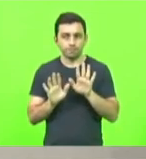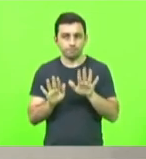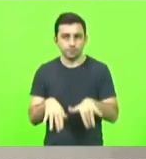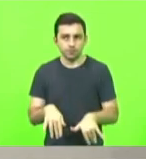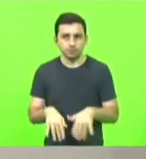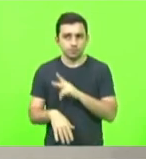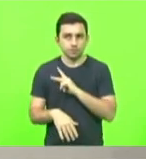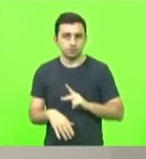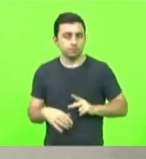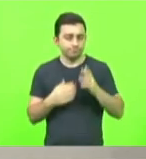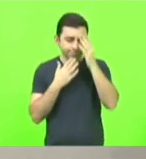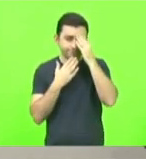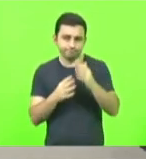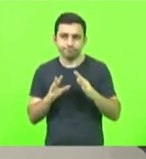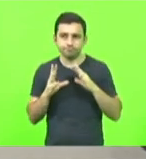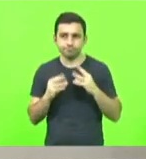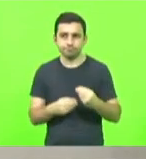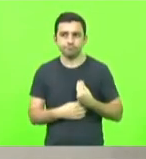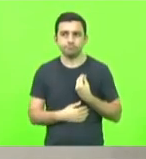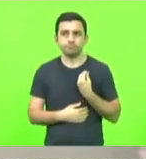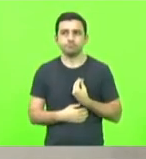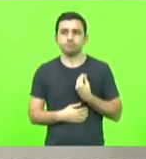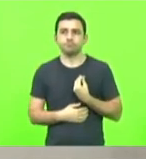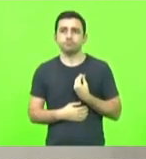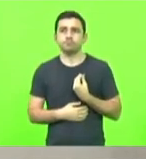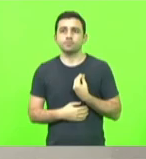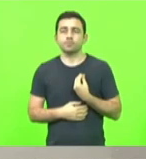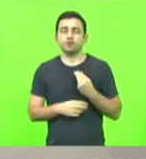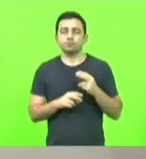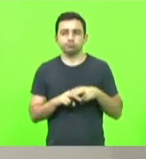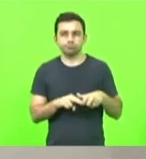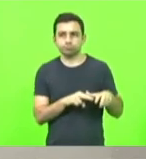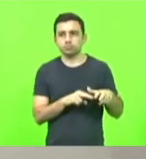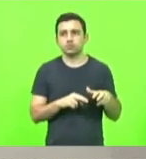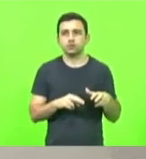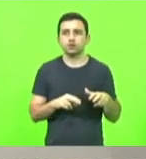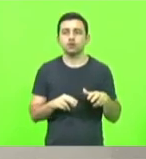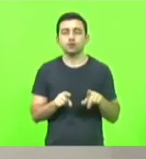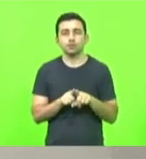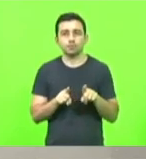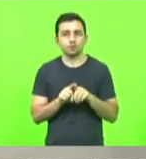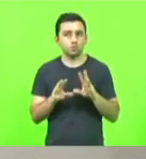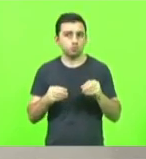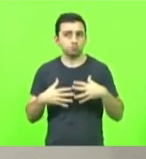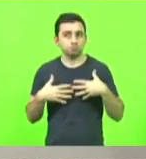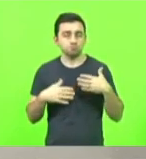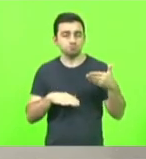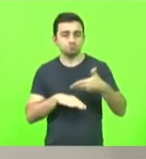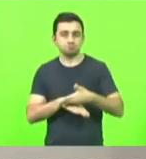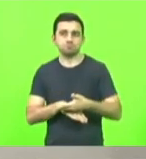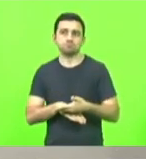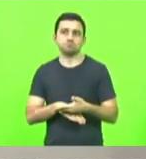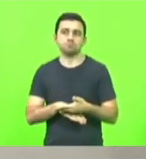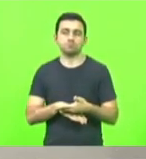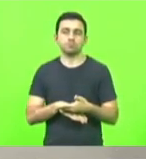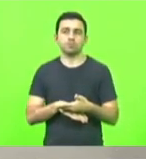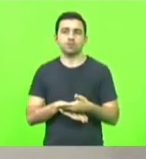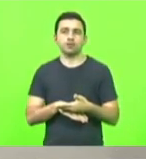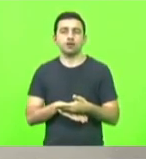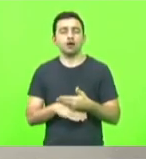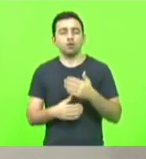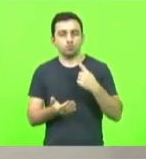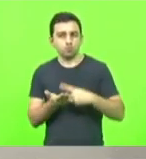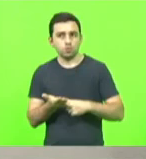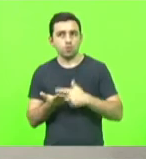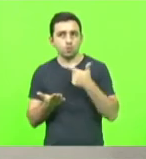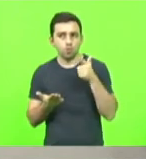presidente agradeceu a presença das autoridades, com assento à mesa e a todos que honraram com o seu comparecimento, e convocou